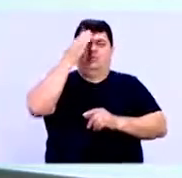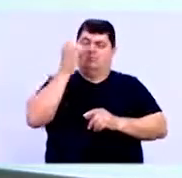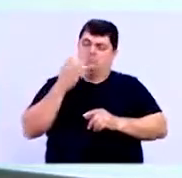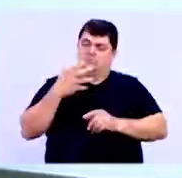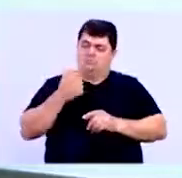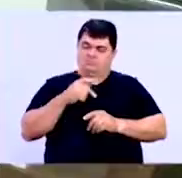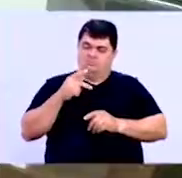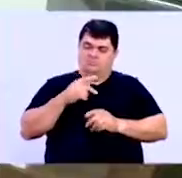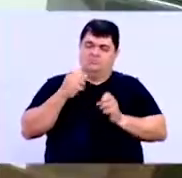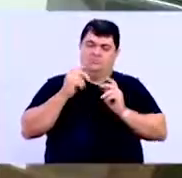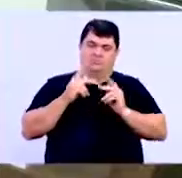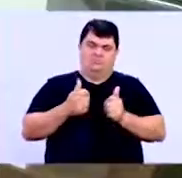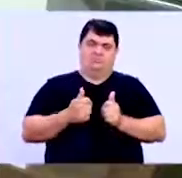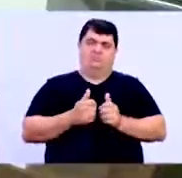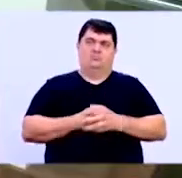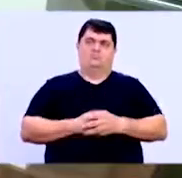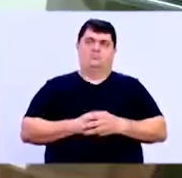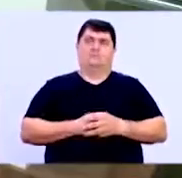professora? Tudo tranquilo, professor.